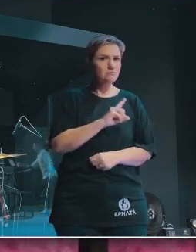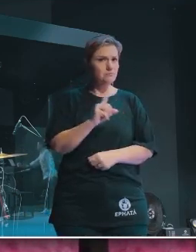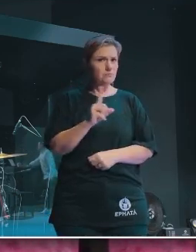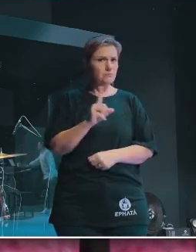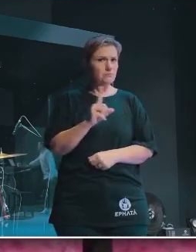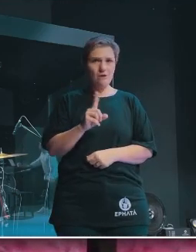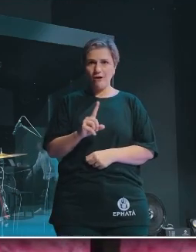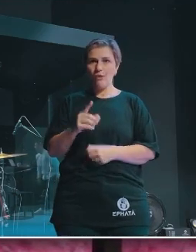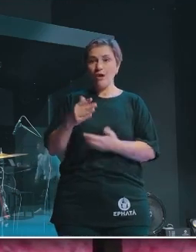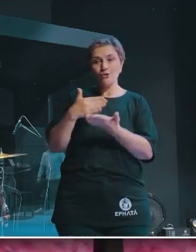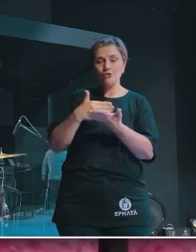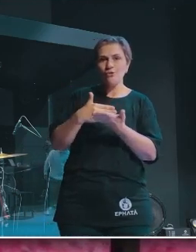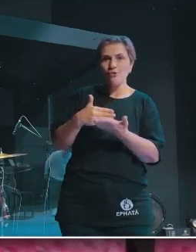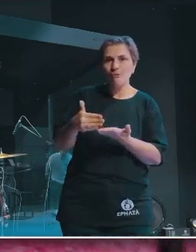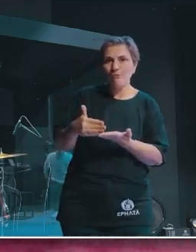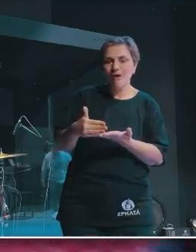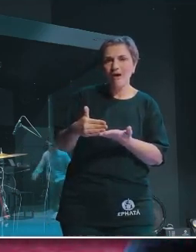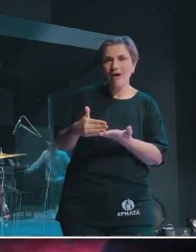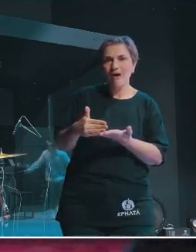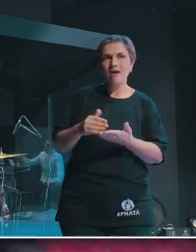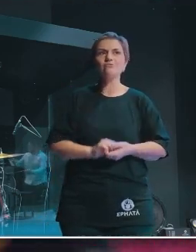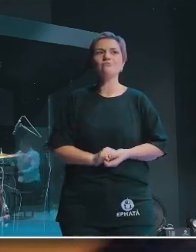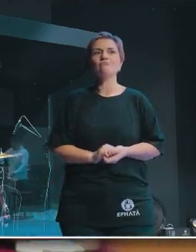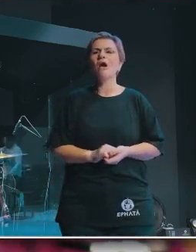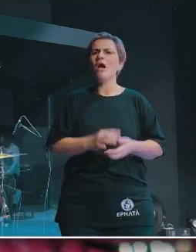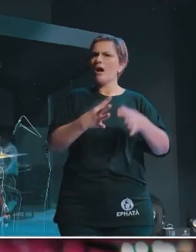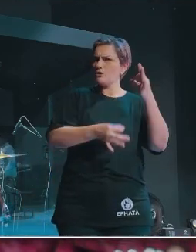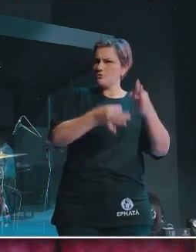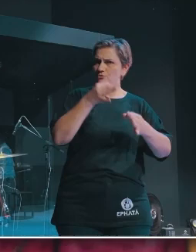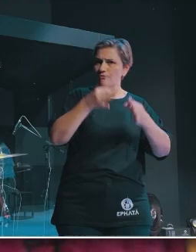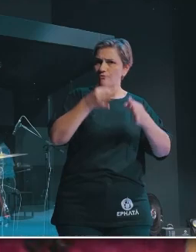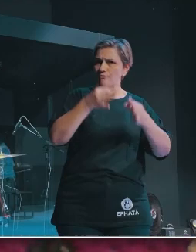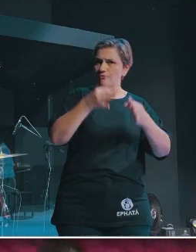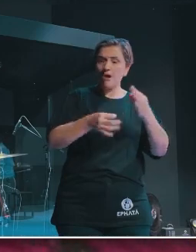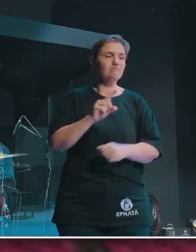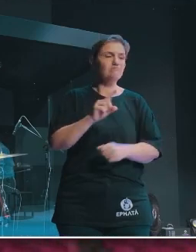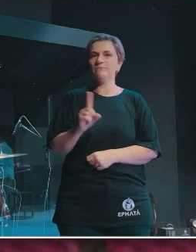Eles começam a justificar.